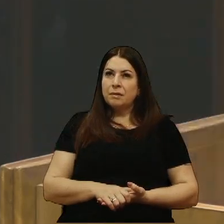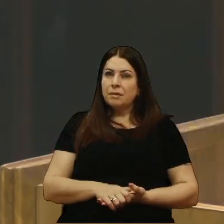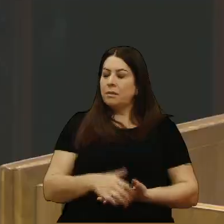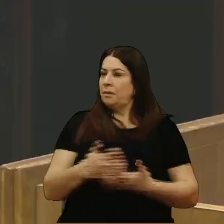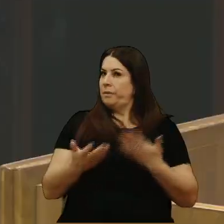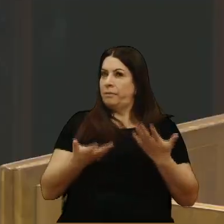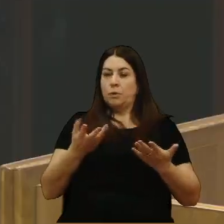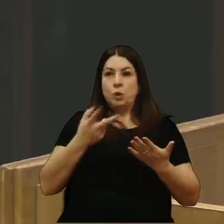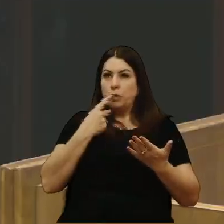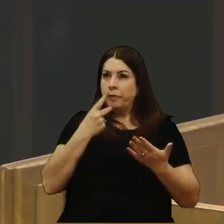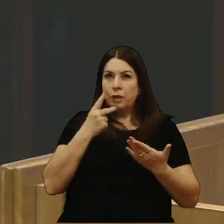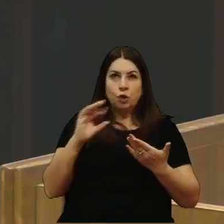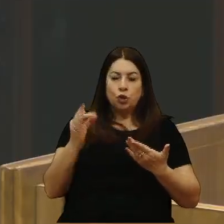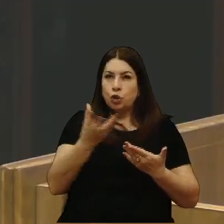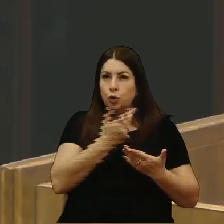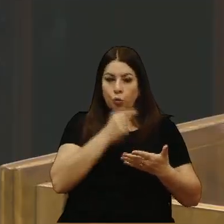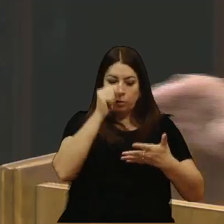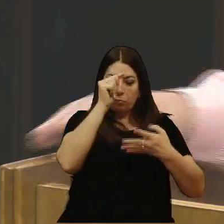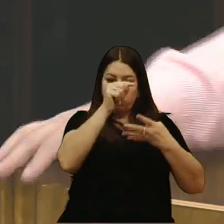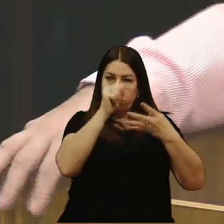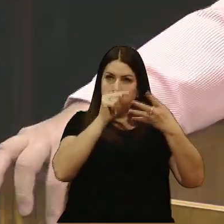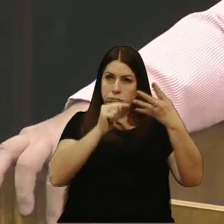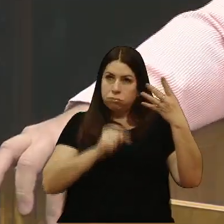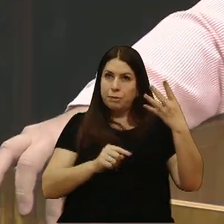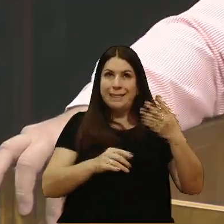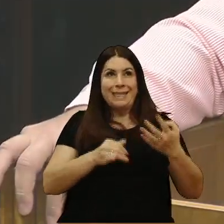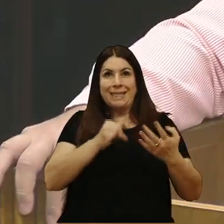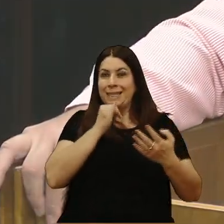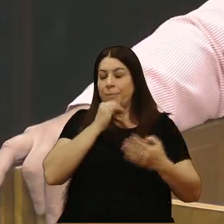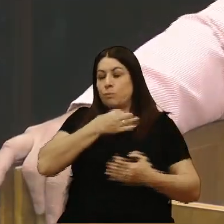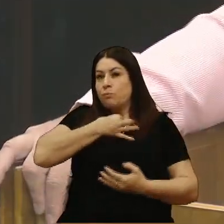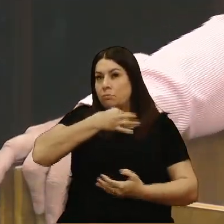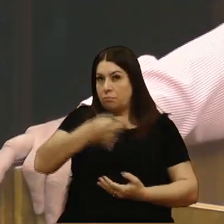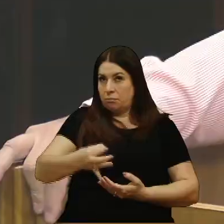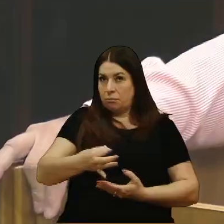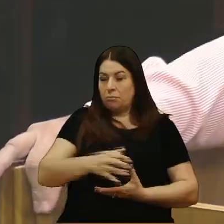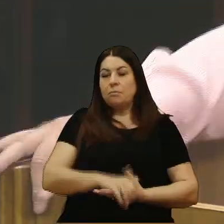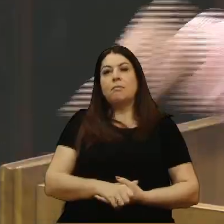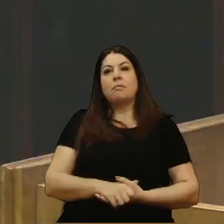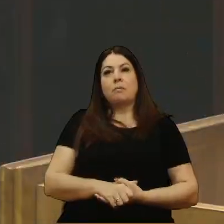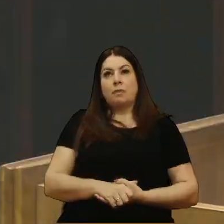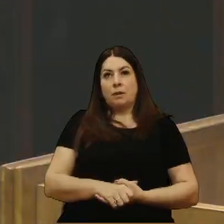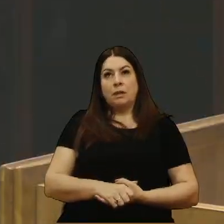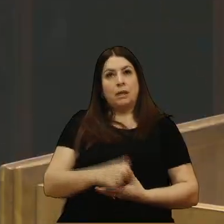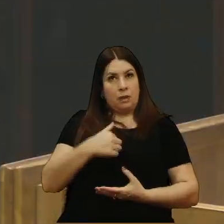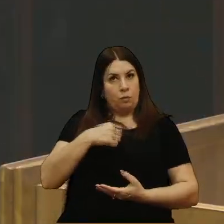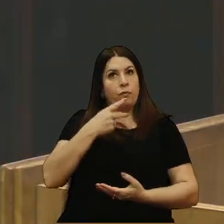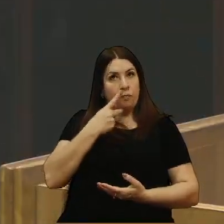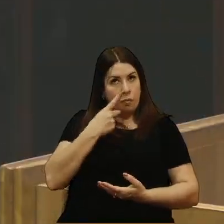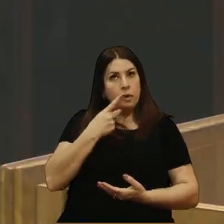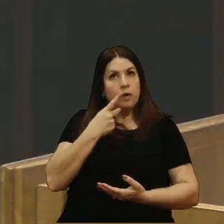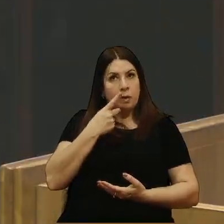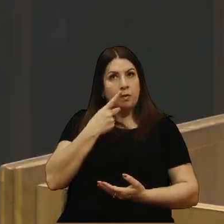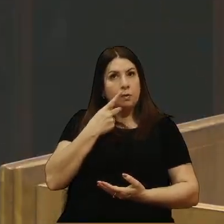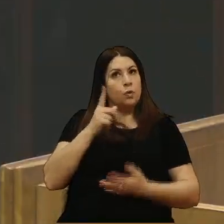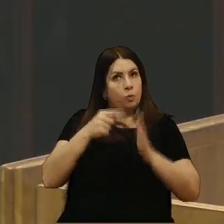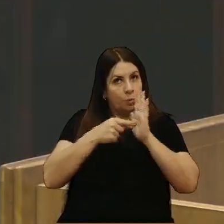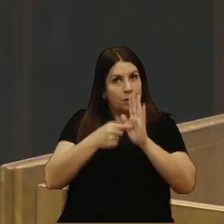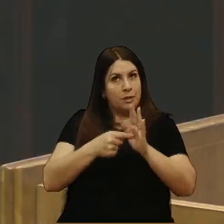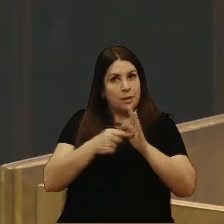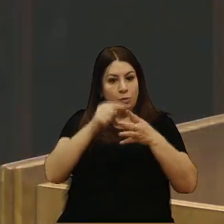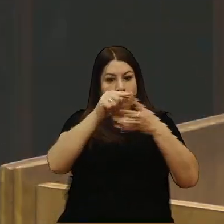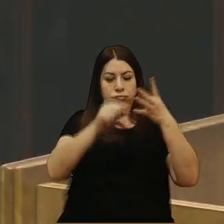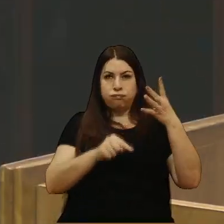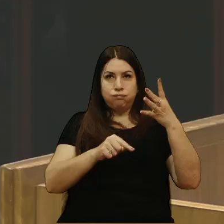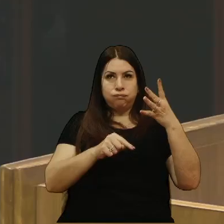Então eu estou falando de todos esses exemplos que são horríveis, e eu digo, eu estou trazendo esses exemplos